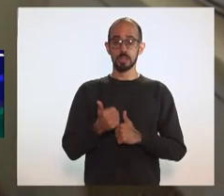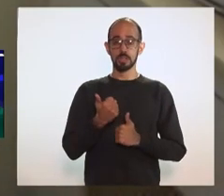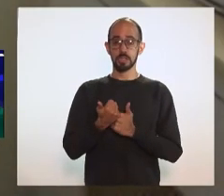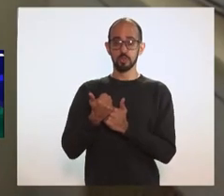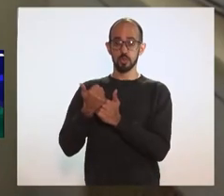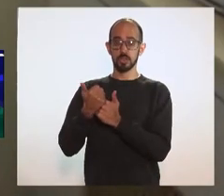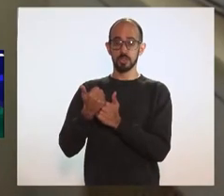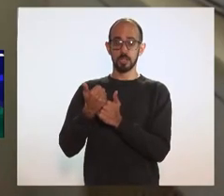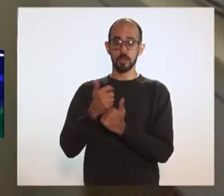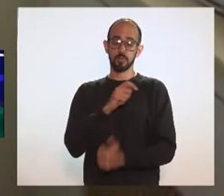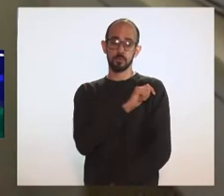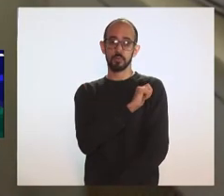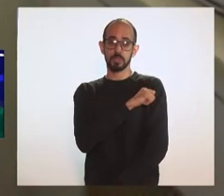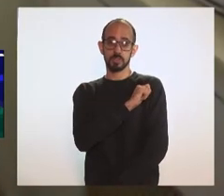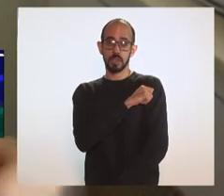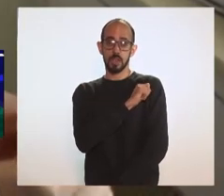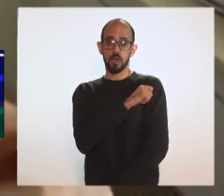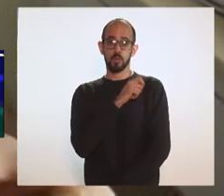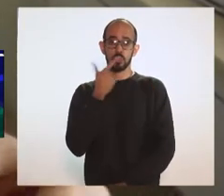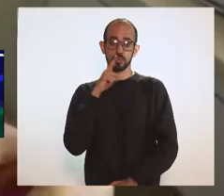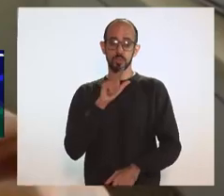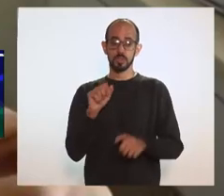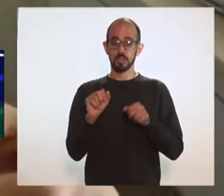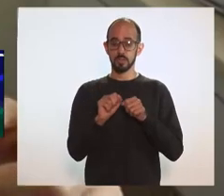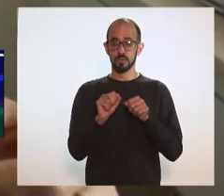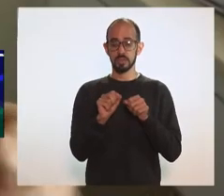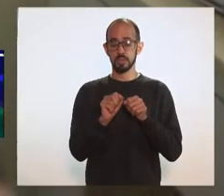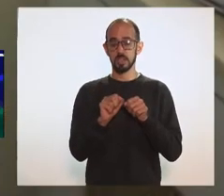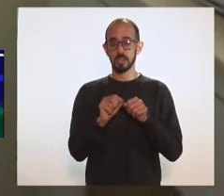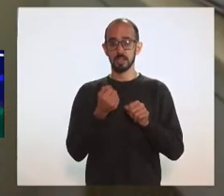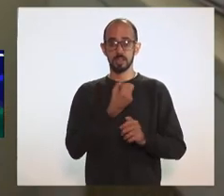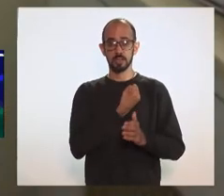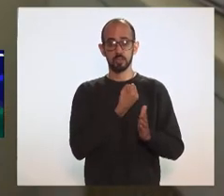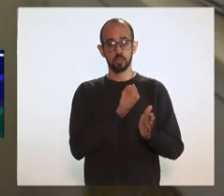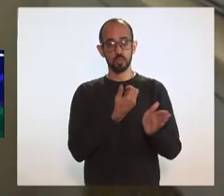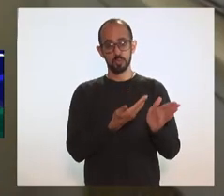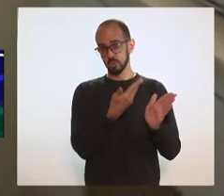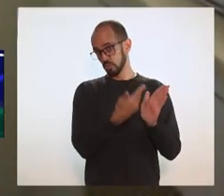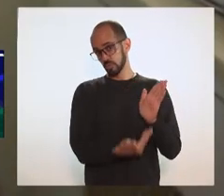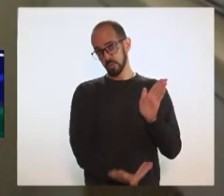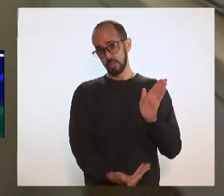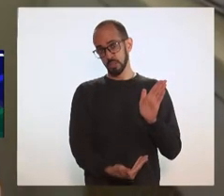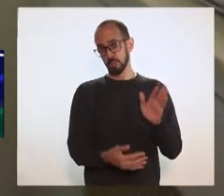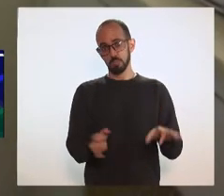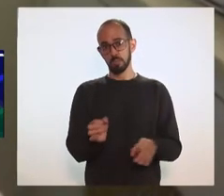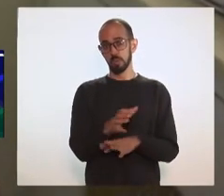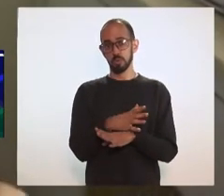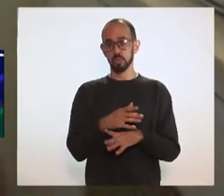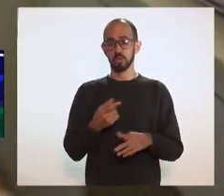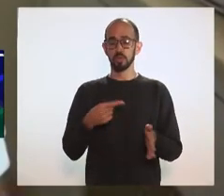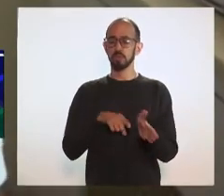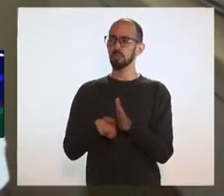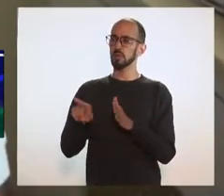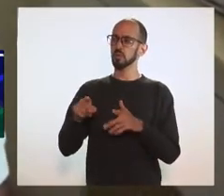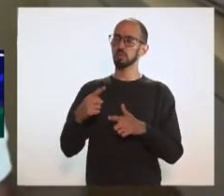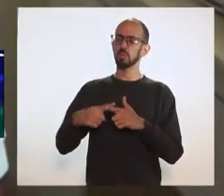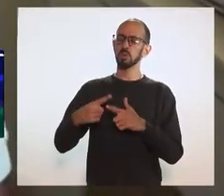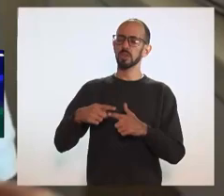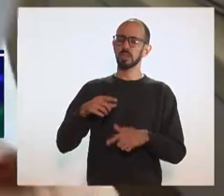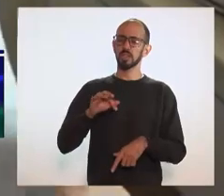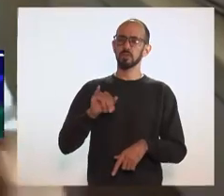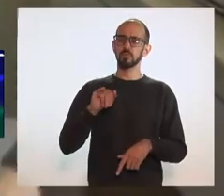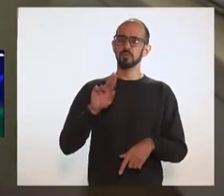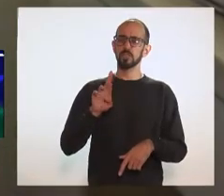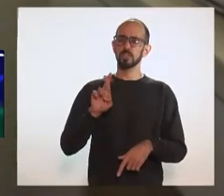rodar e saber o impacto. Está aqui os números. Aí eu me pergunto, por que que a Firjan